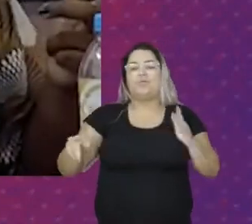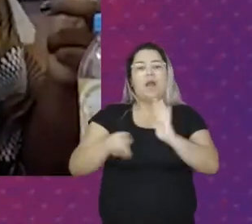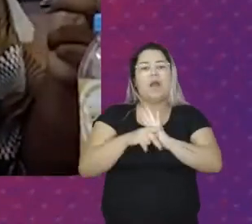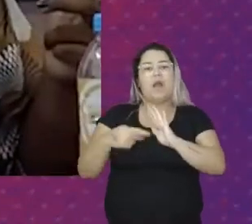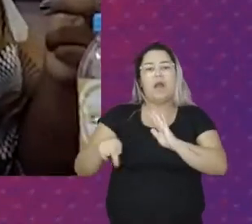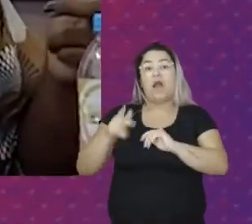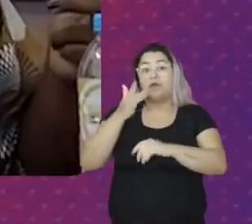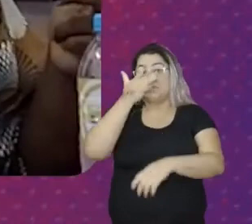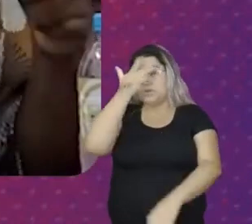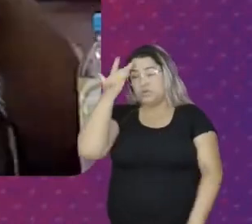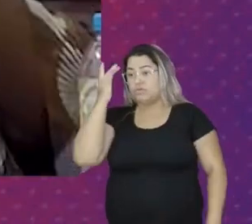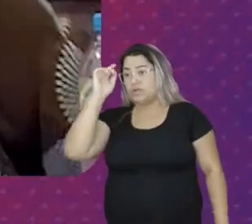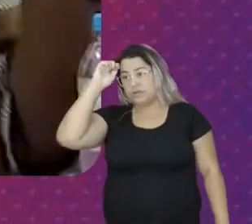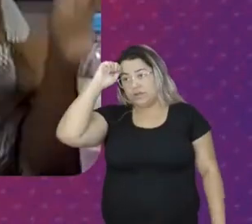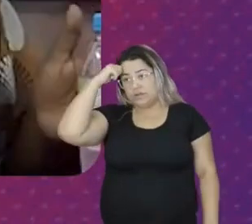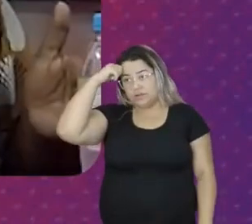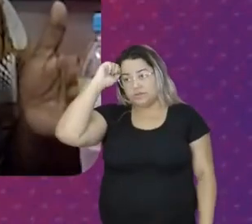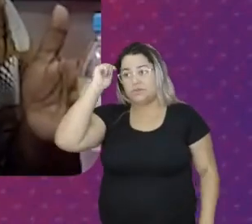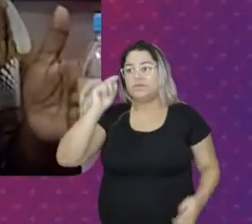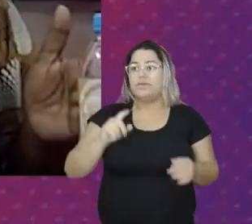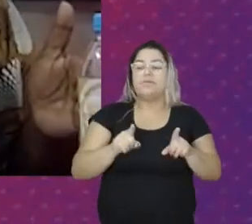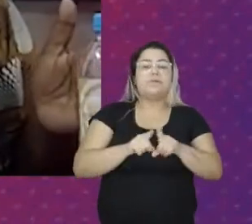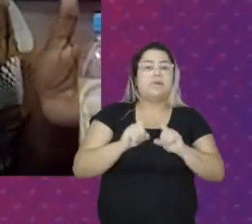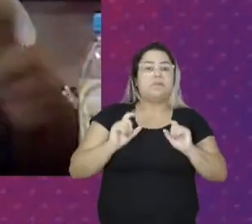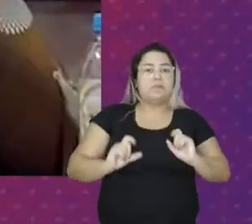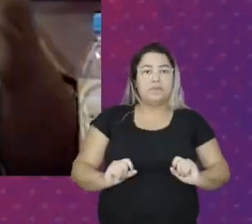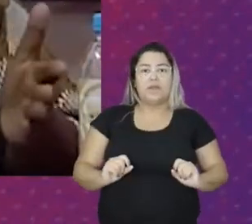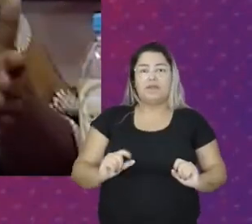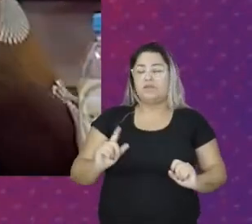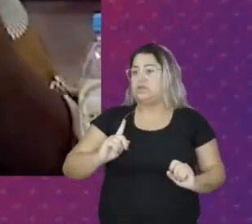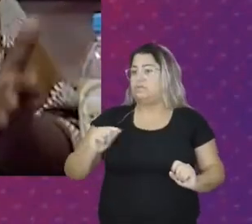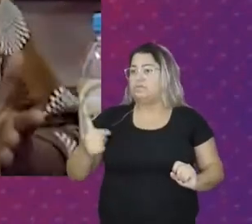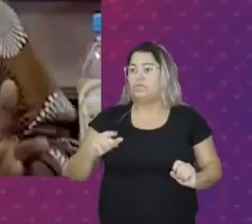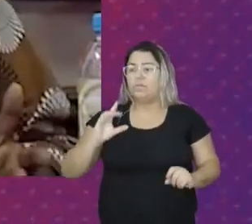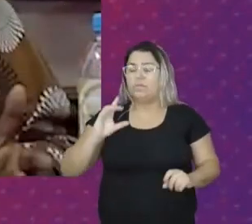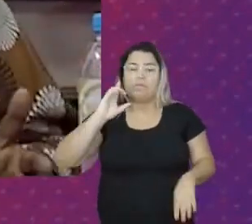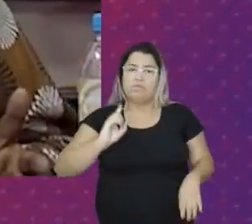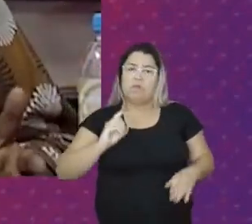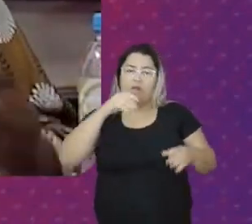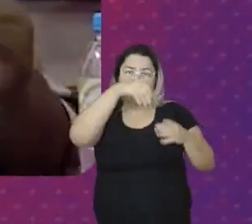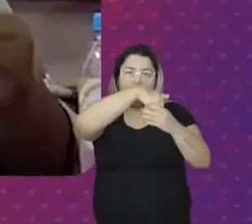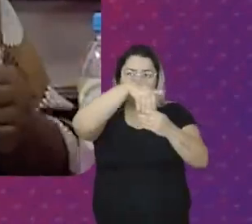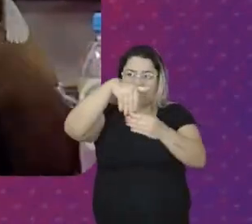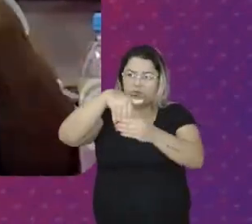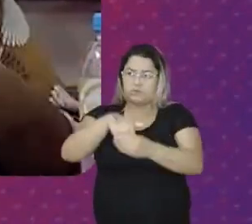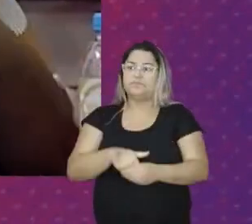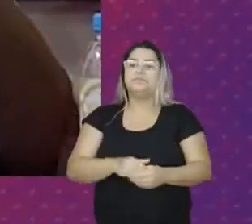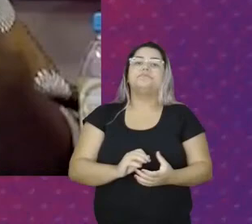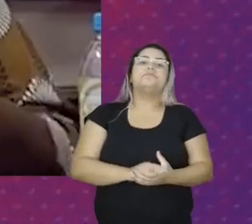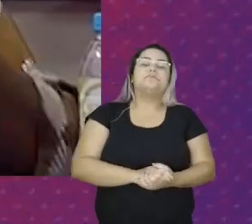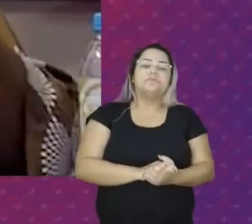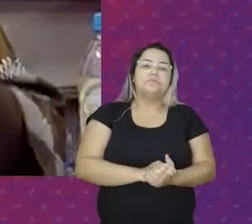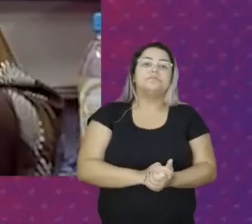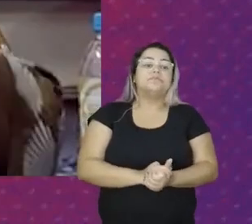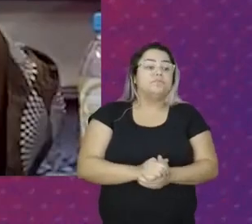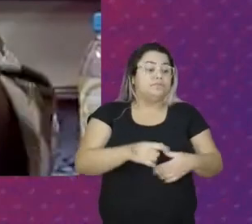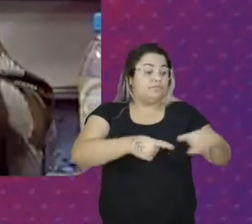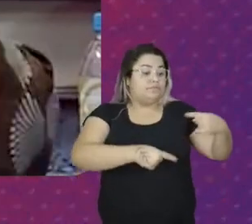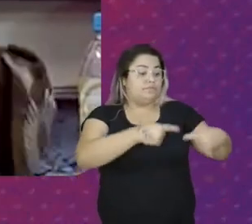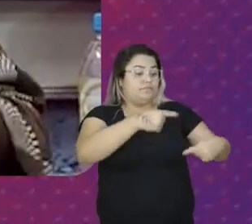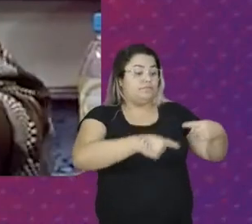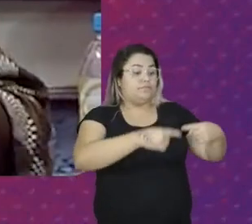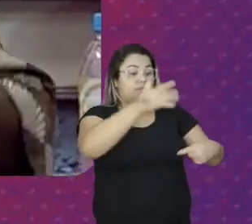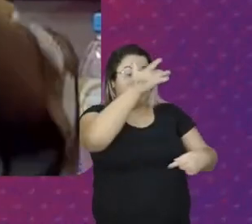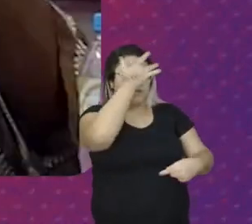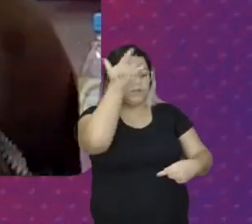negras, né, de forma alguma, tinham direito ao voto. E olha que esse debate de quem pode